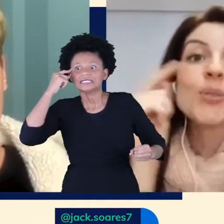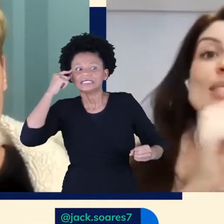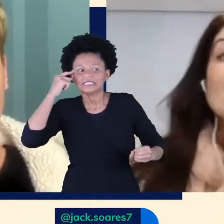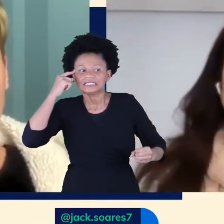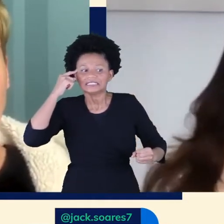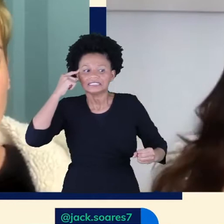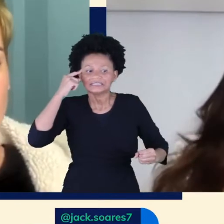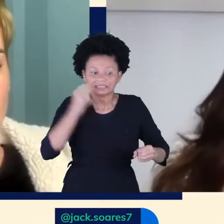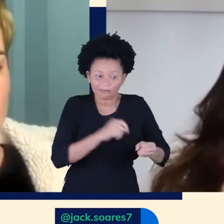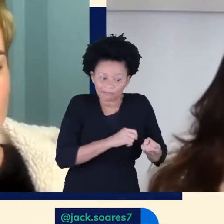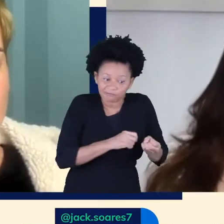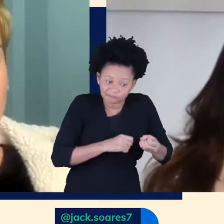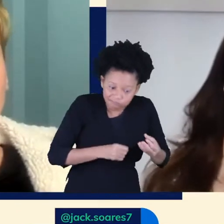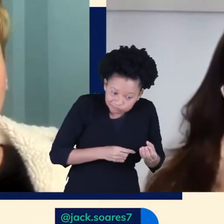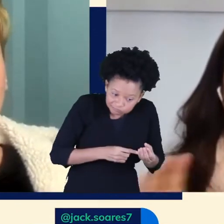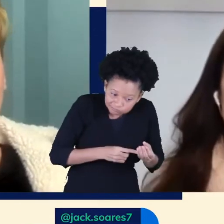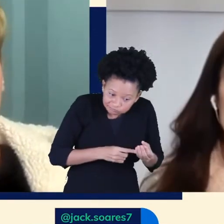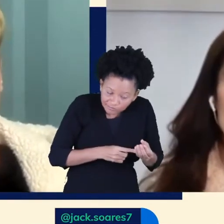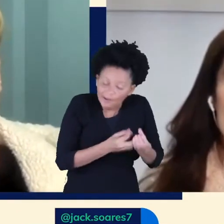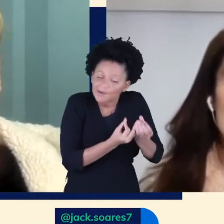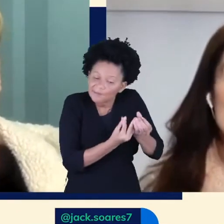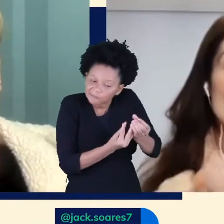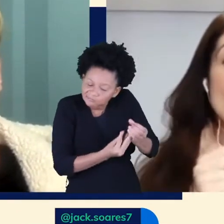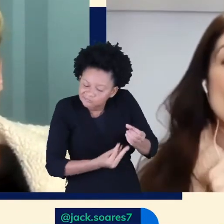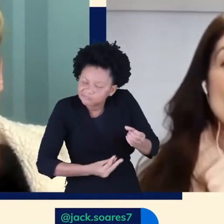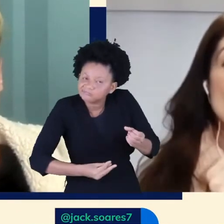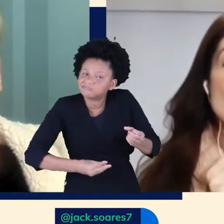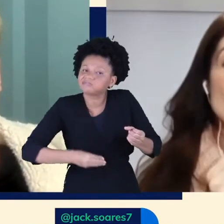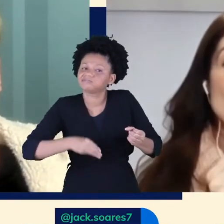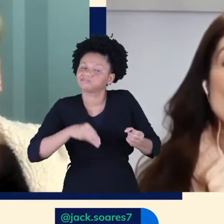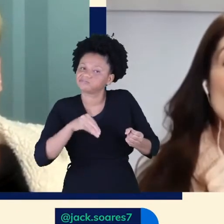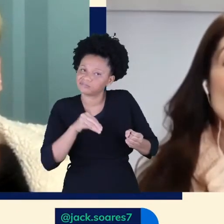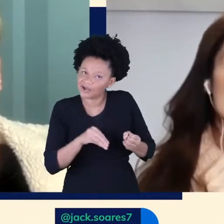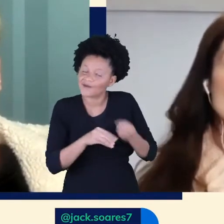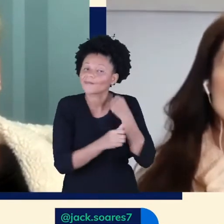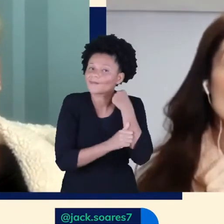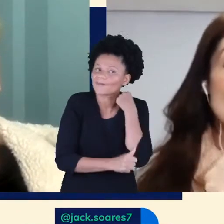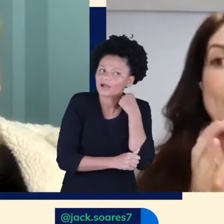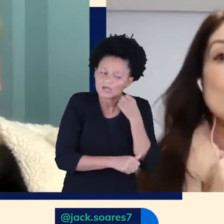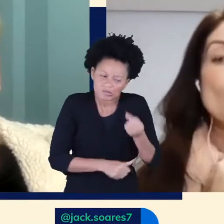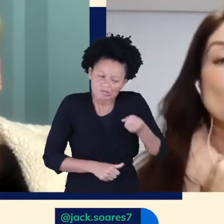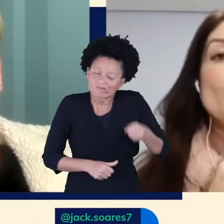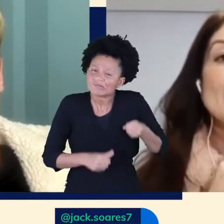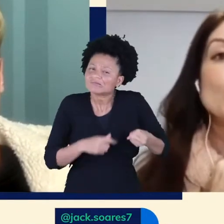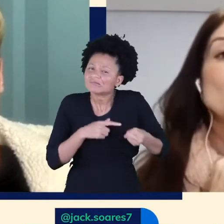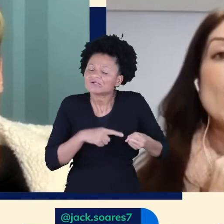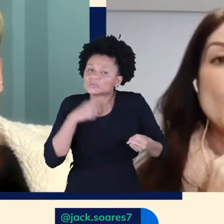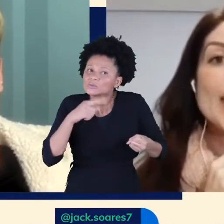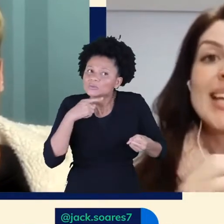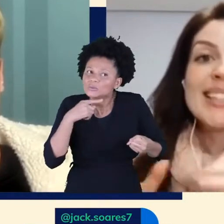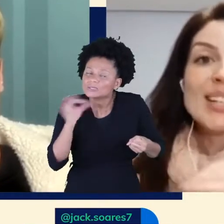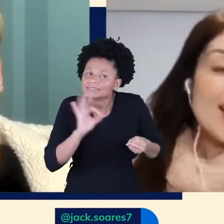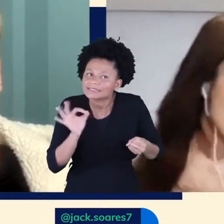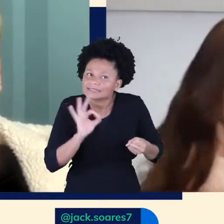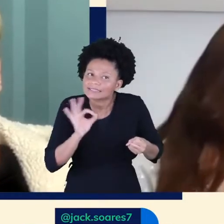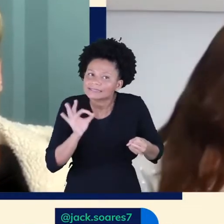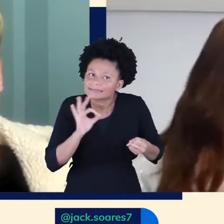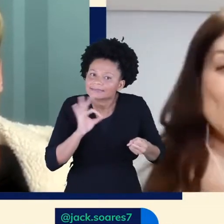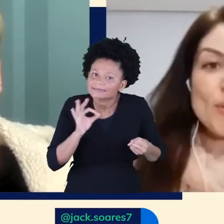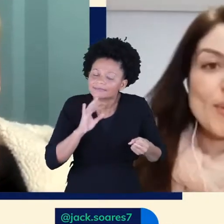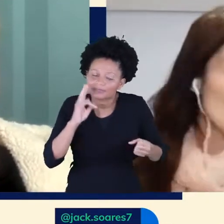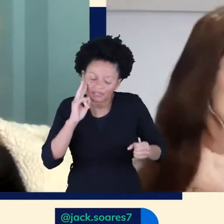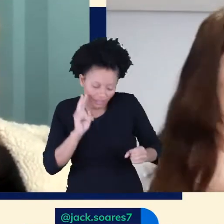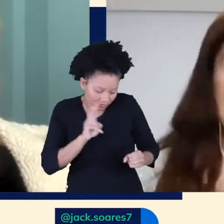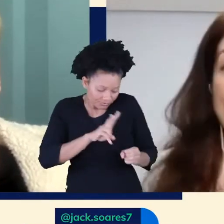Ah, eu tô sacando. Então, quando eu relaxo, vem alguma coisa, que é um cocôzinho, mas quando eu prendo, não. Então,